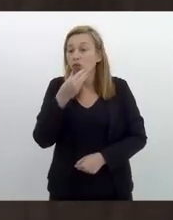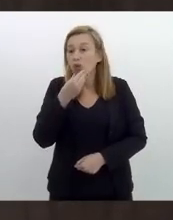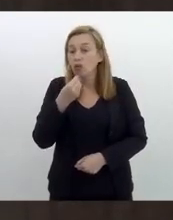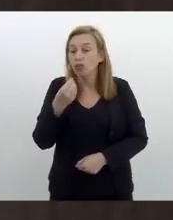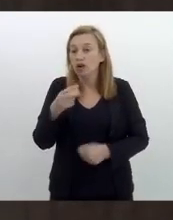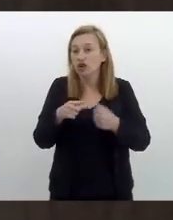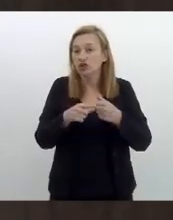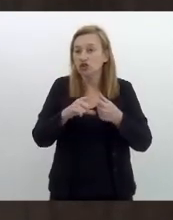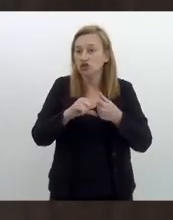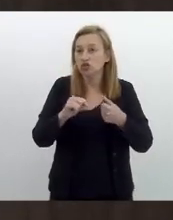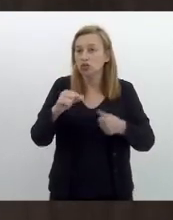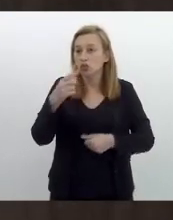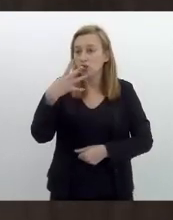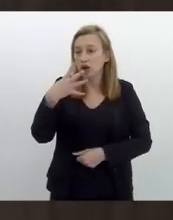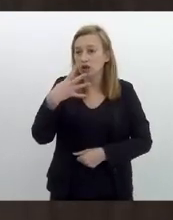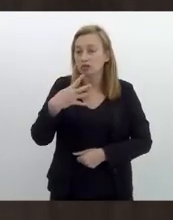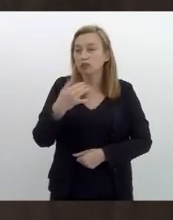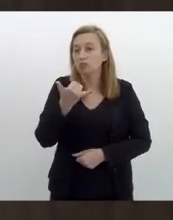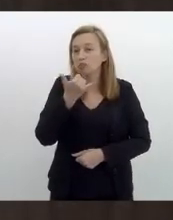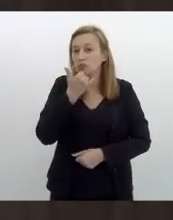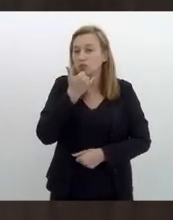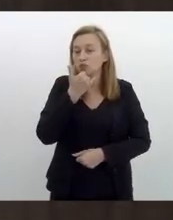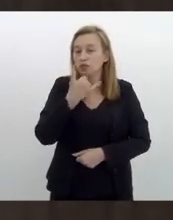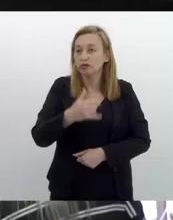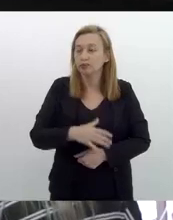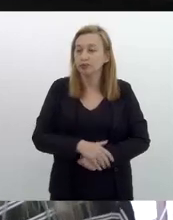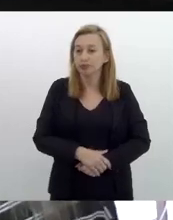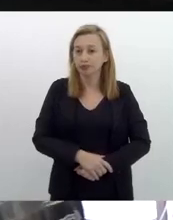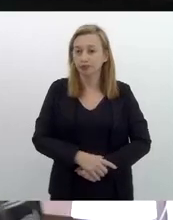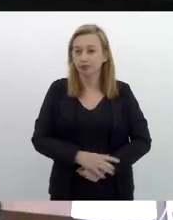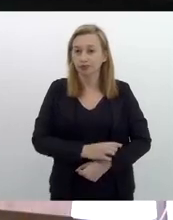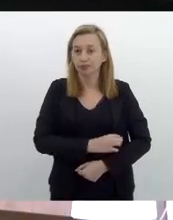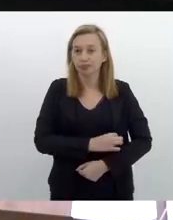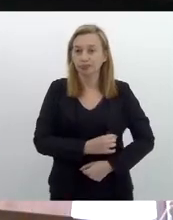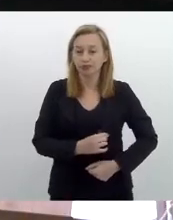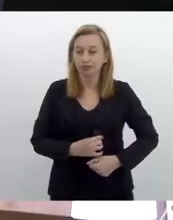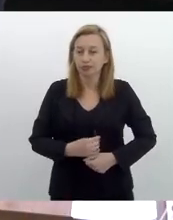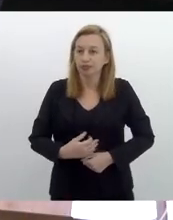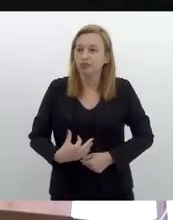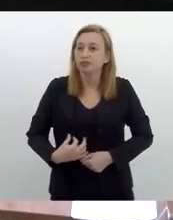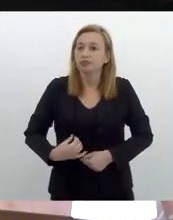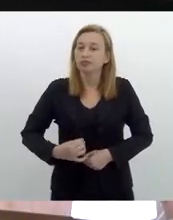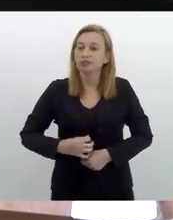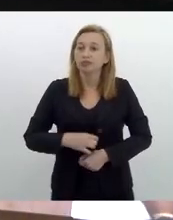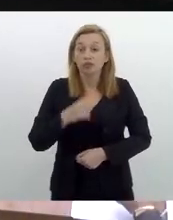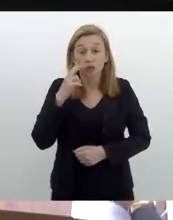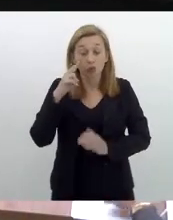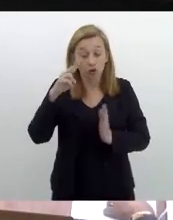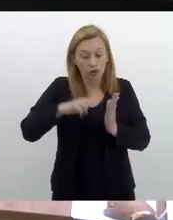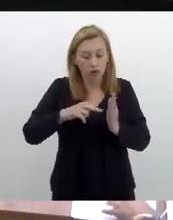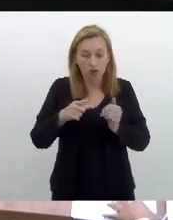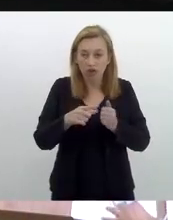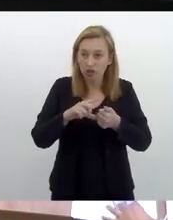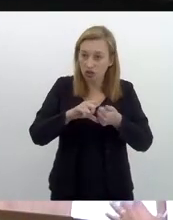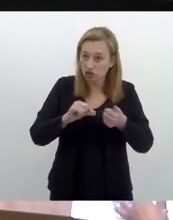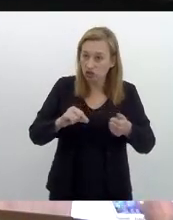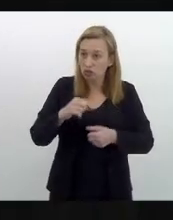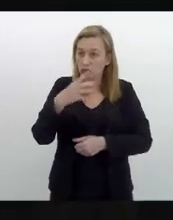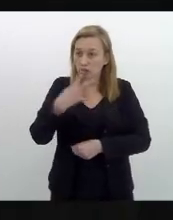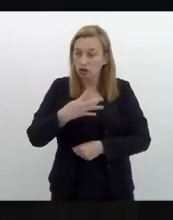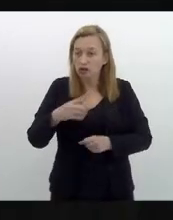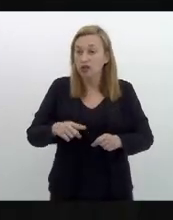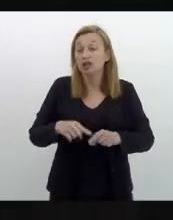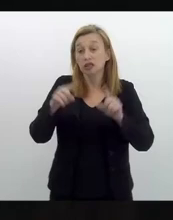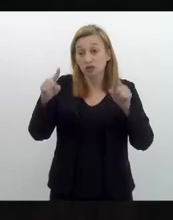artigo 4 é o 4 então, perdão não vamos ler o artigo 4 o servidor público